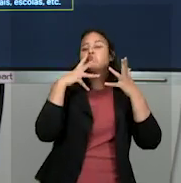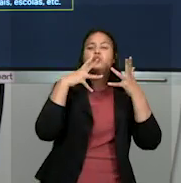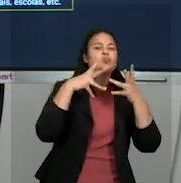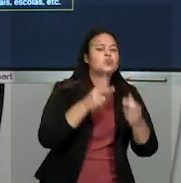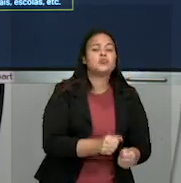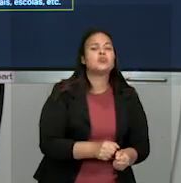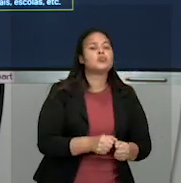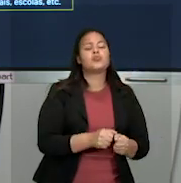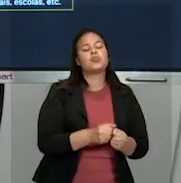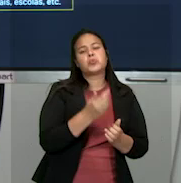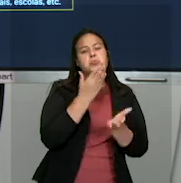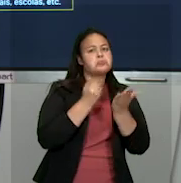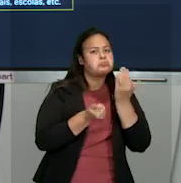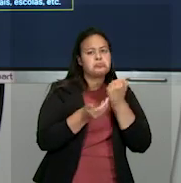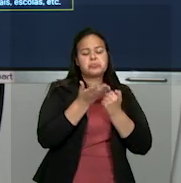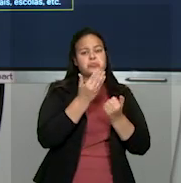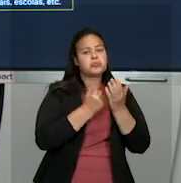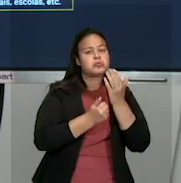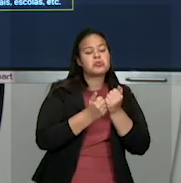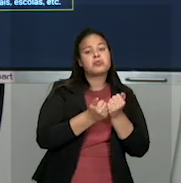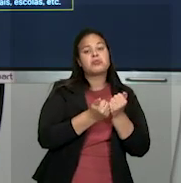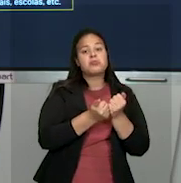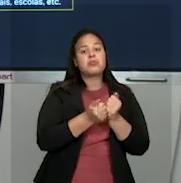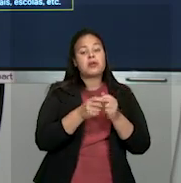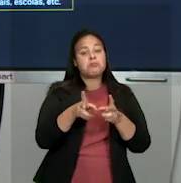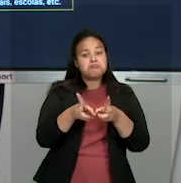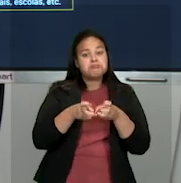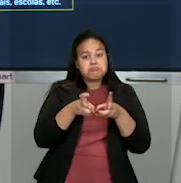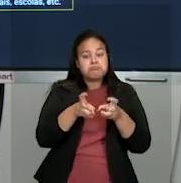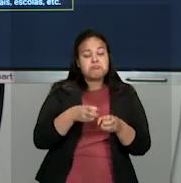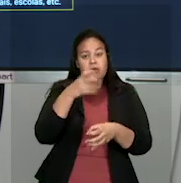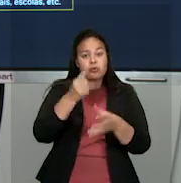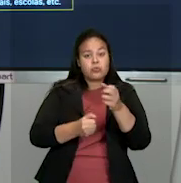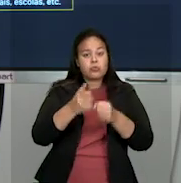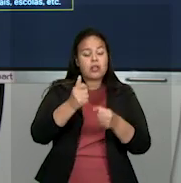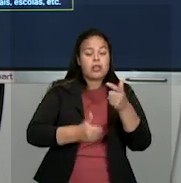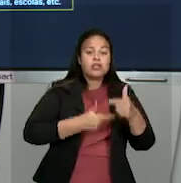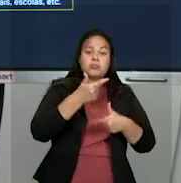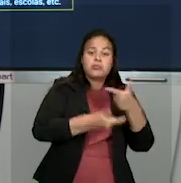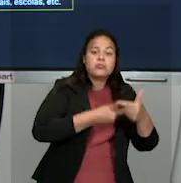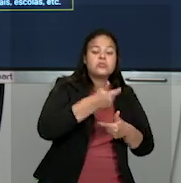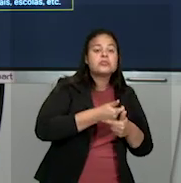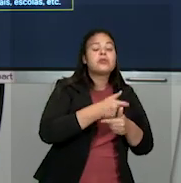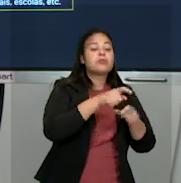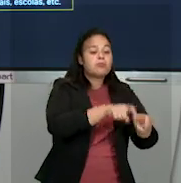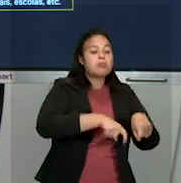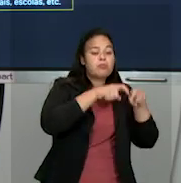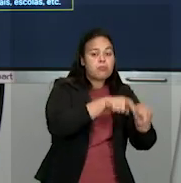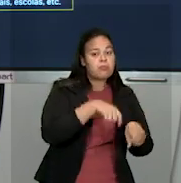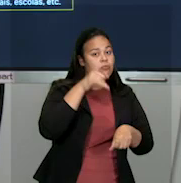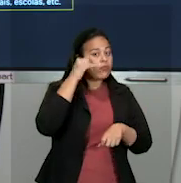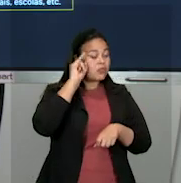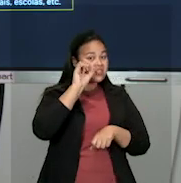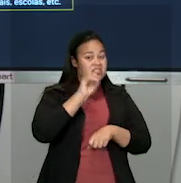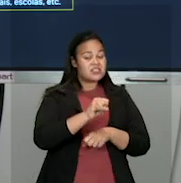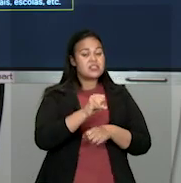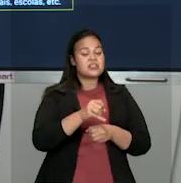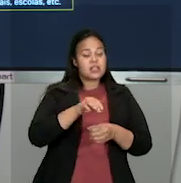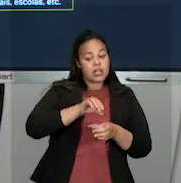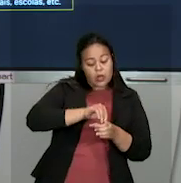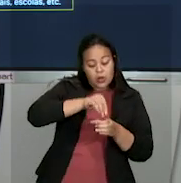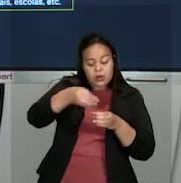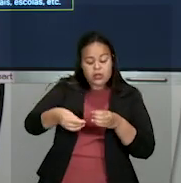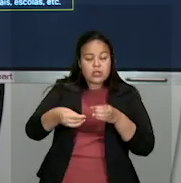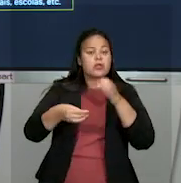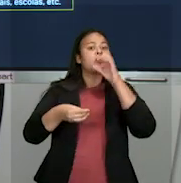gente consome que é derivado de leite, então vem dessa produção pecuária, porque se você toma um iogurte,